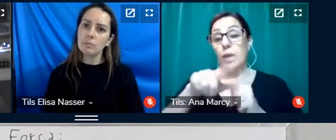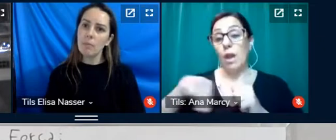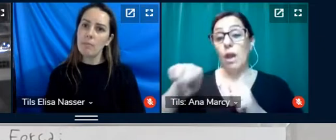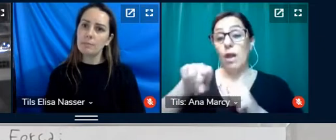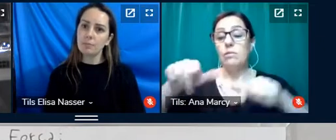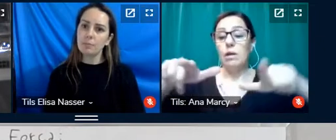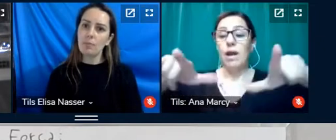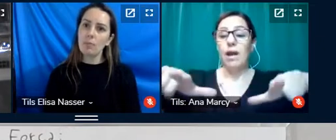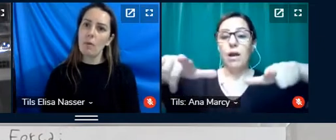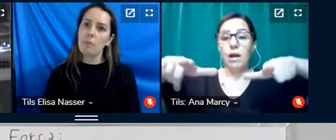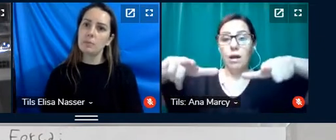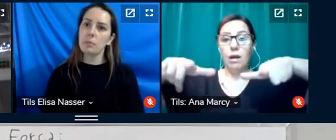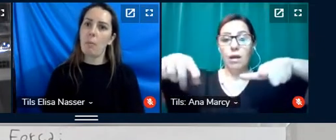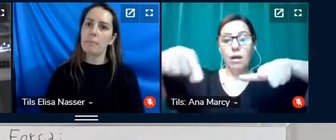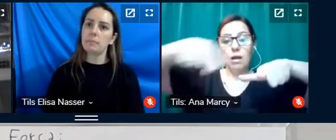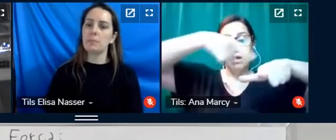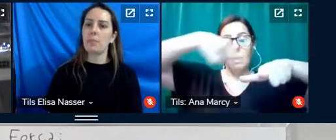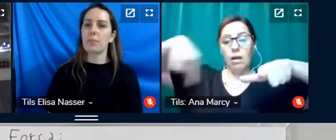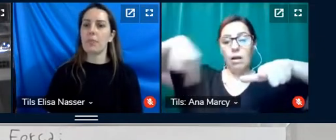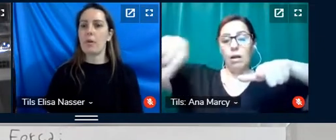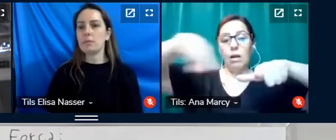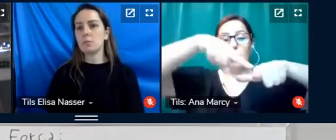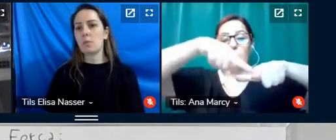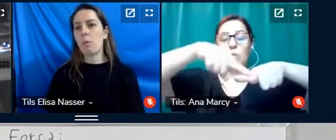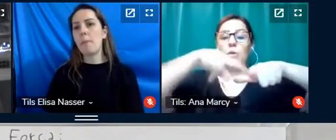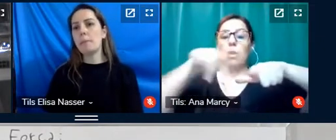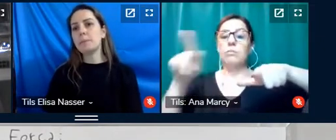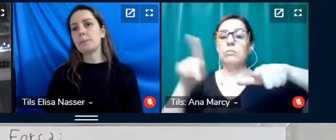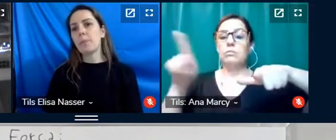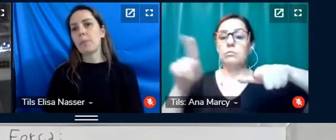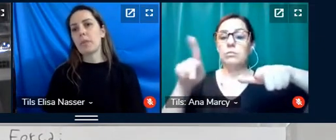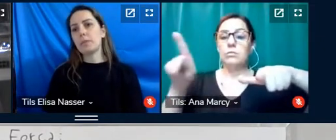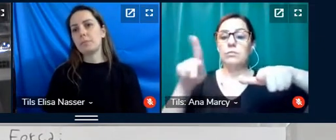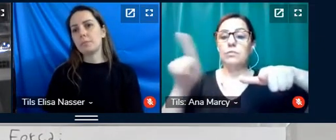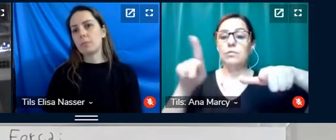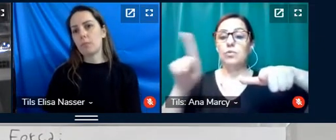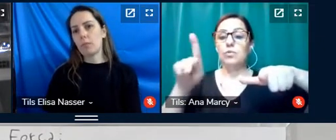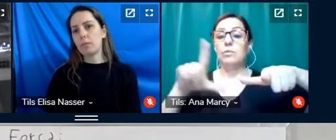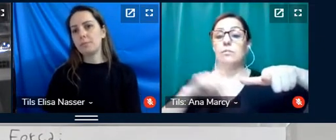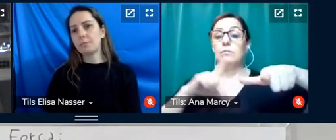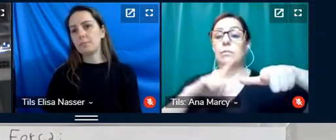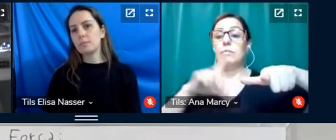estou dando aula está a 30, não está 30, está a 25 graus.